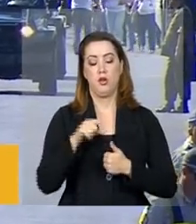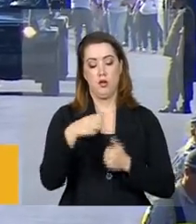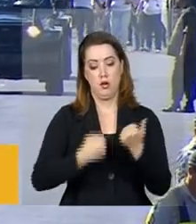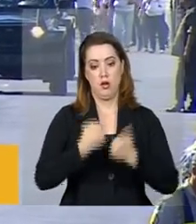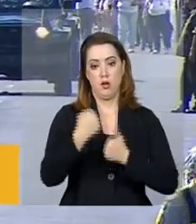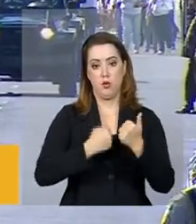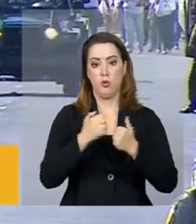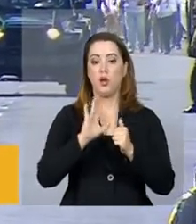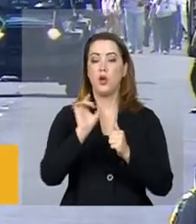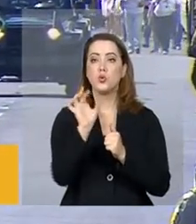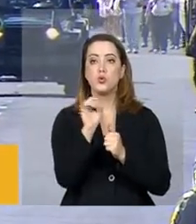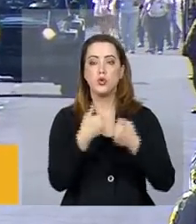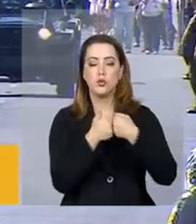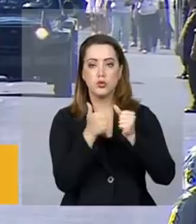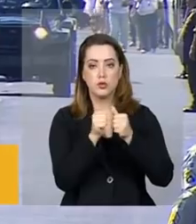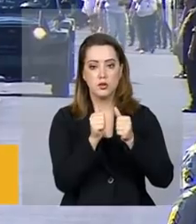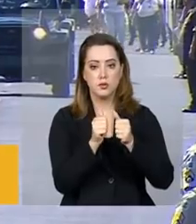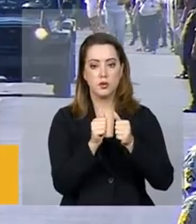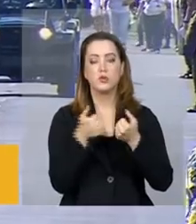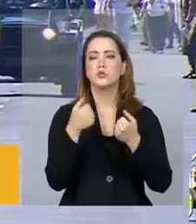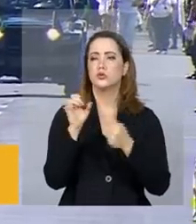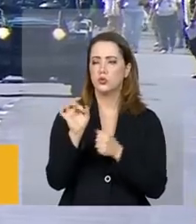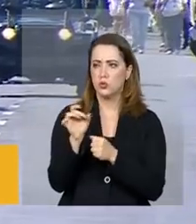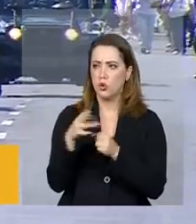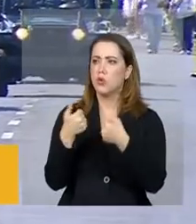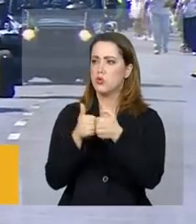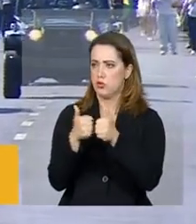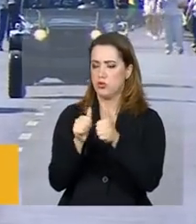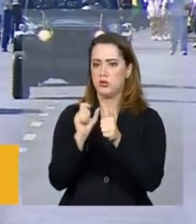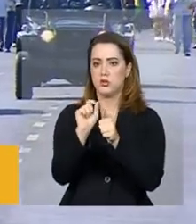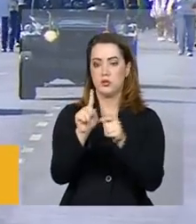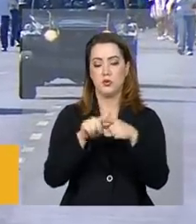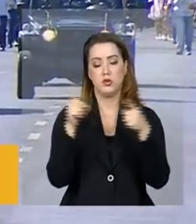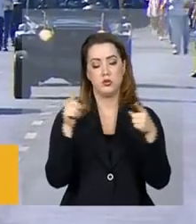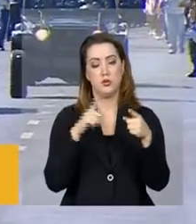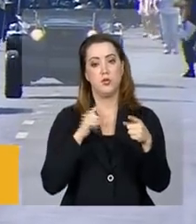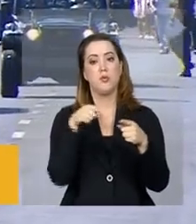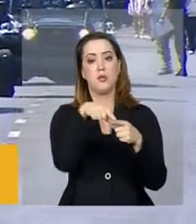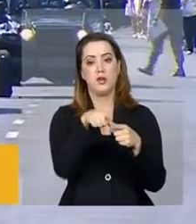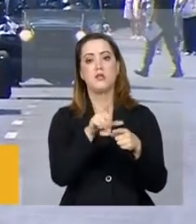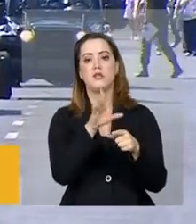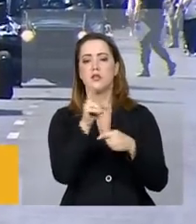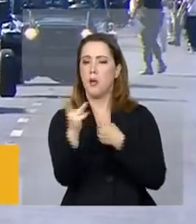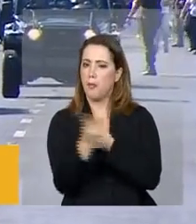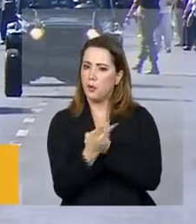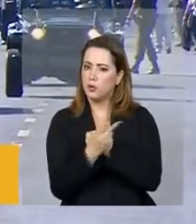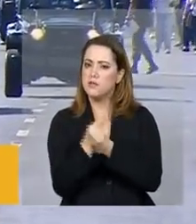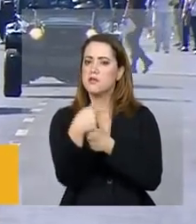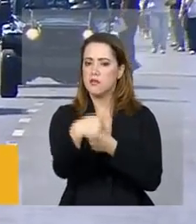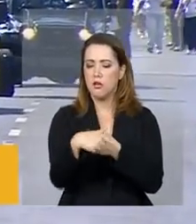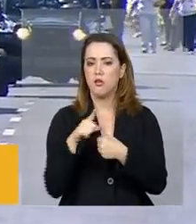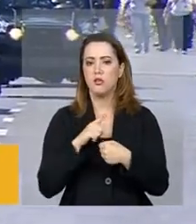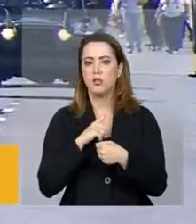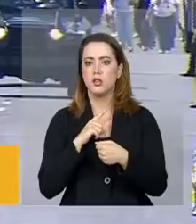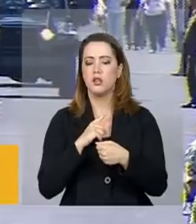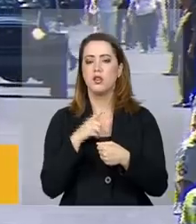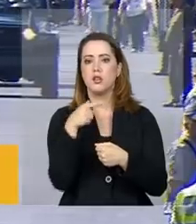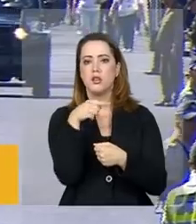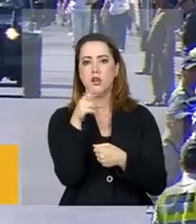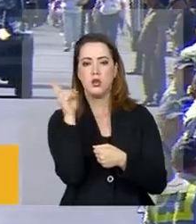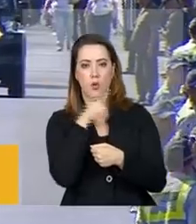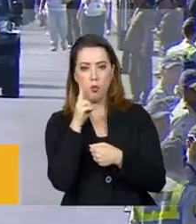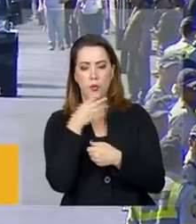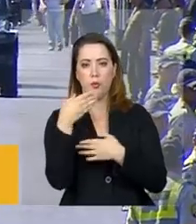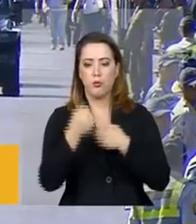carro de transporte, né? É um carro de transporte, porém, pela sua blindagem e velocidade, ela